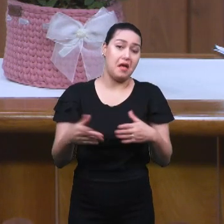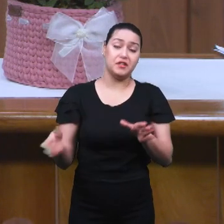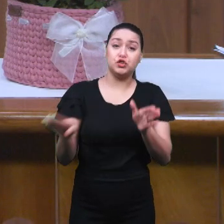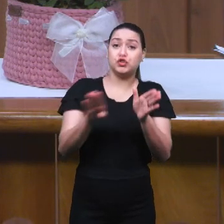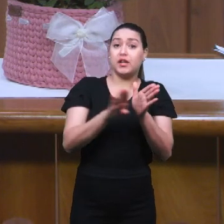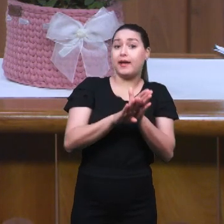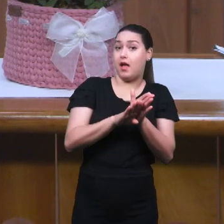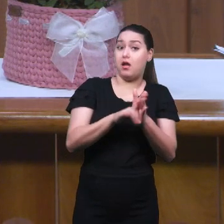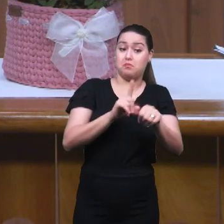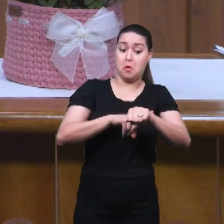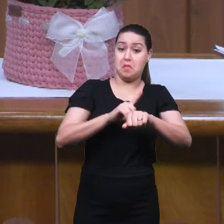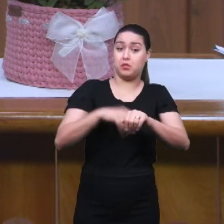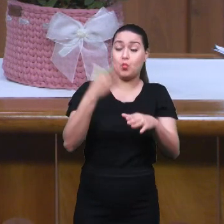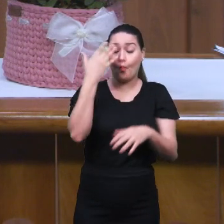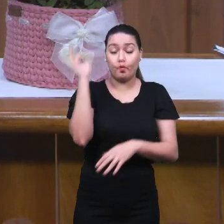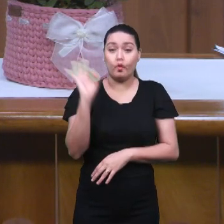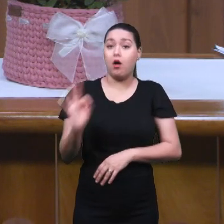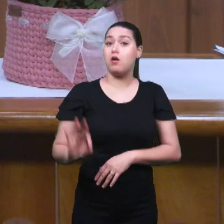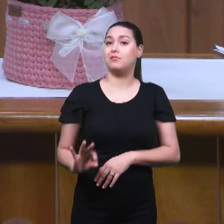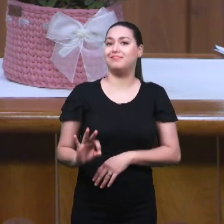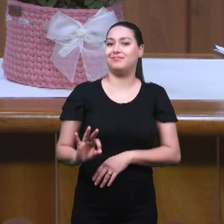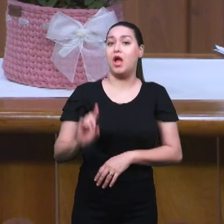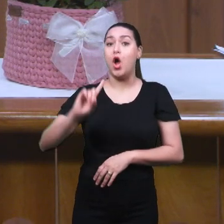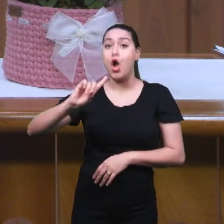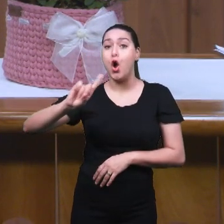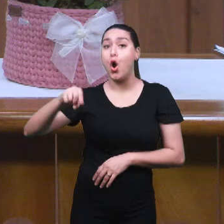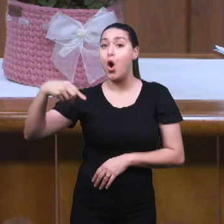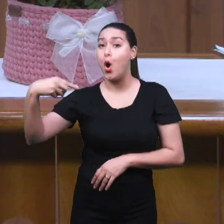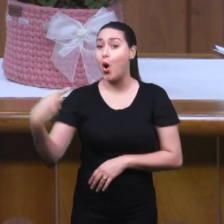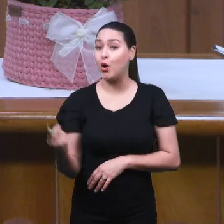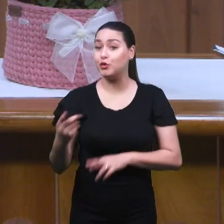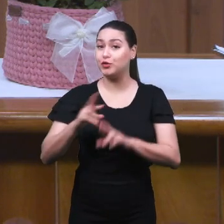a pessoa vem. A outra coisa é quando